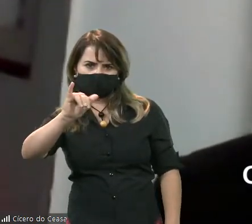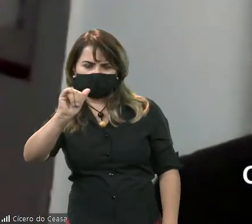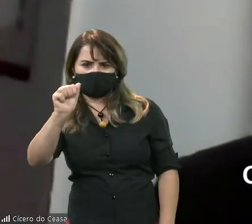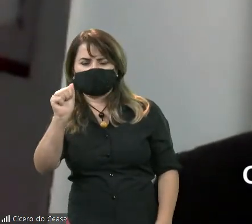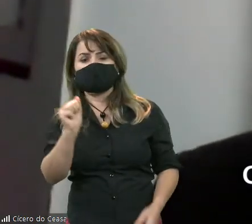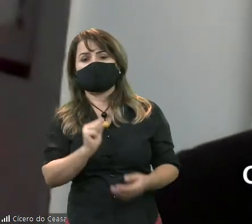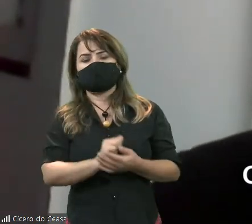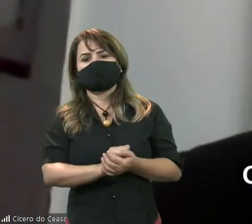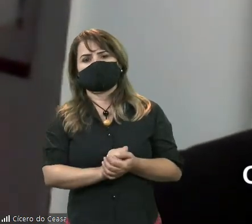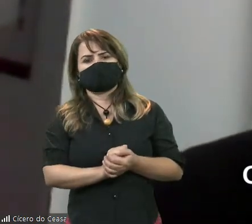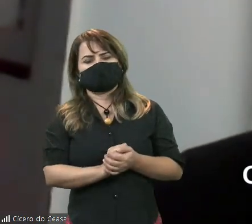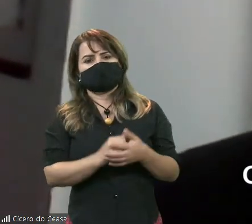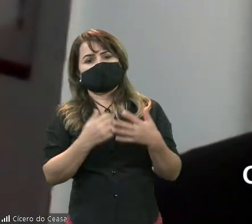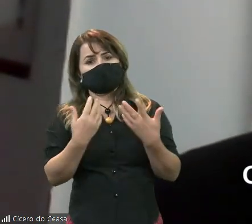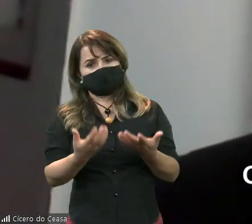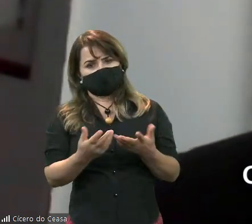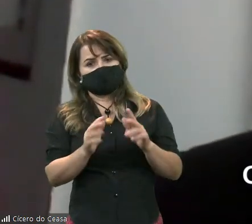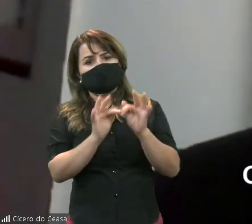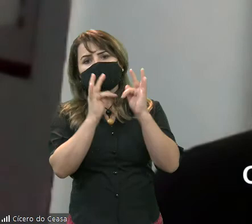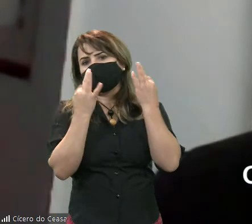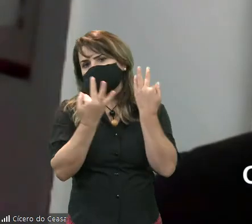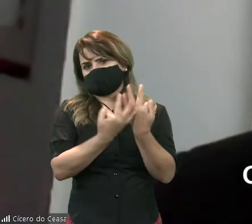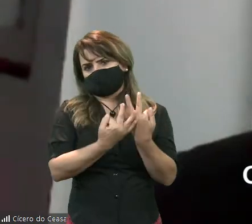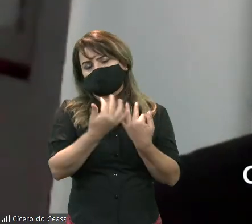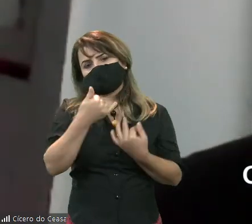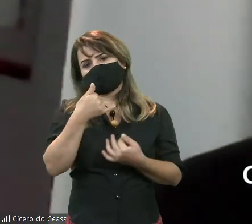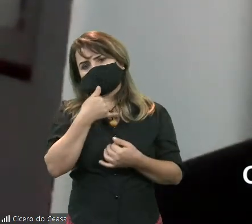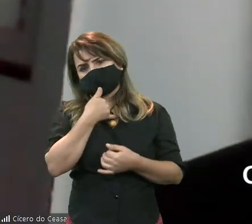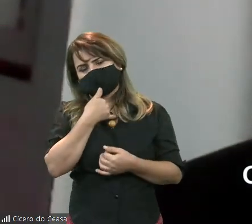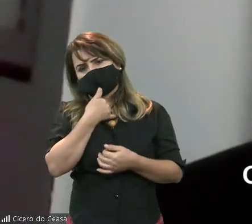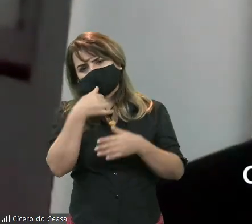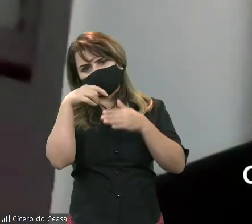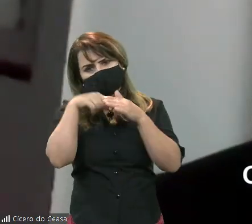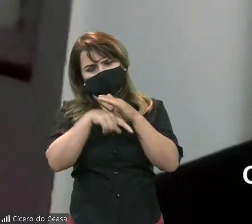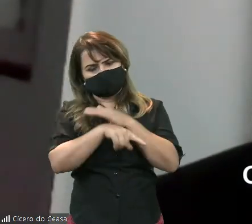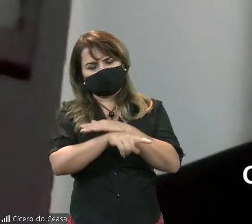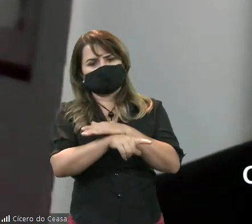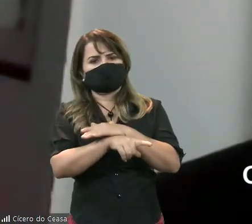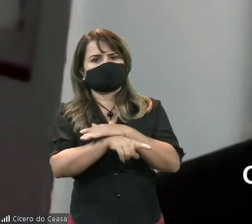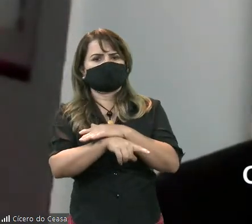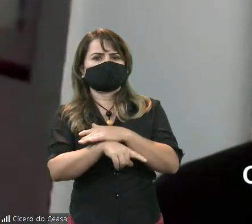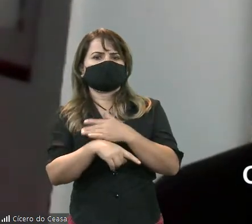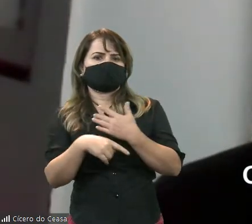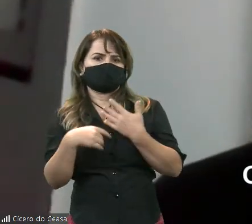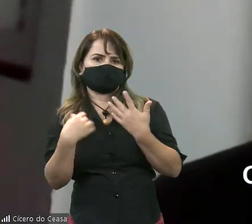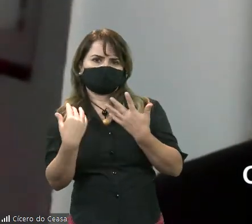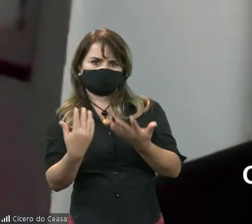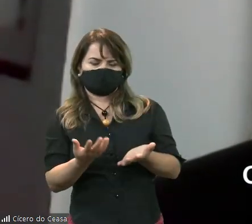em plena véspera do Dia das Mães, passou por esse momento tão triste. Então, fica aí